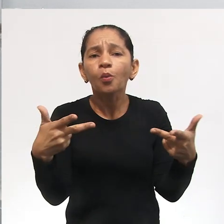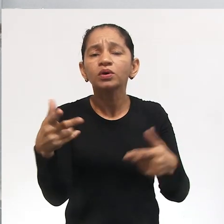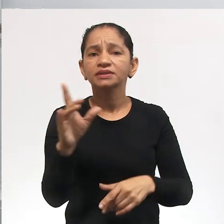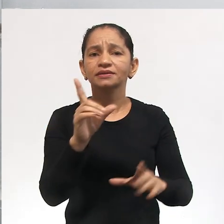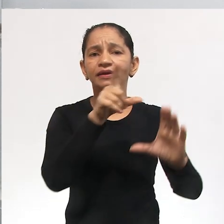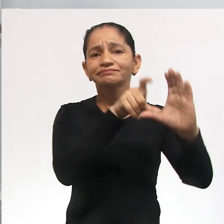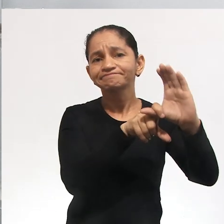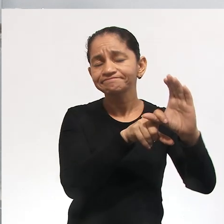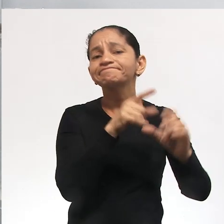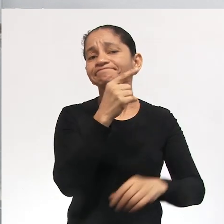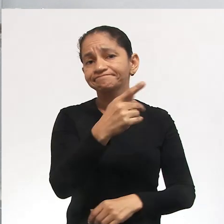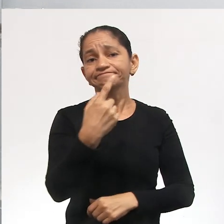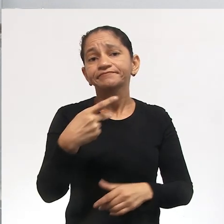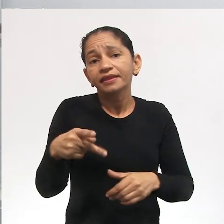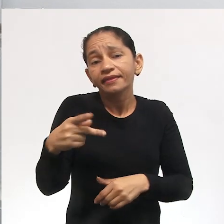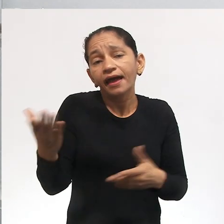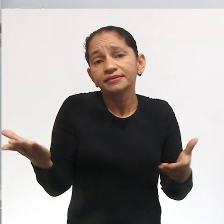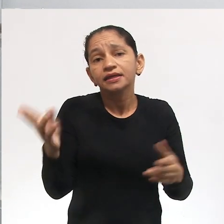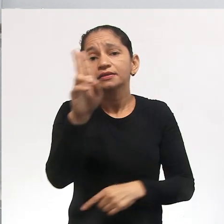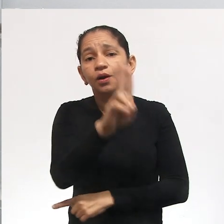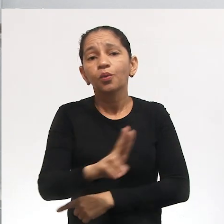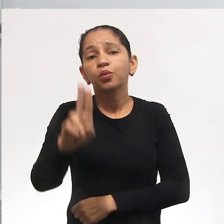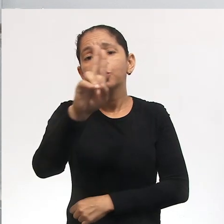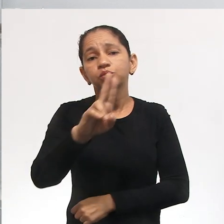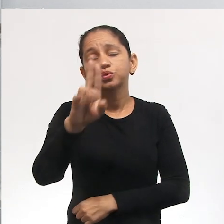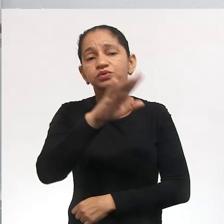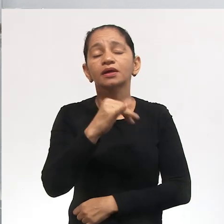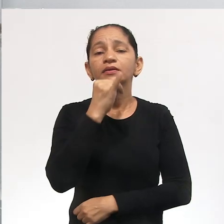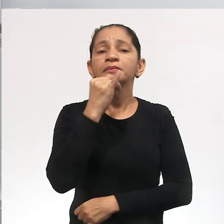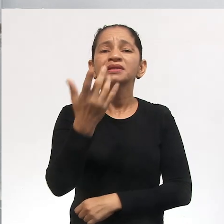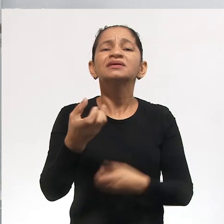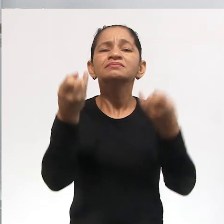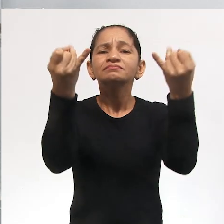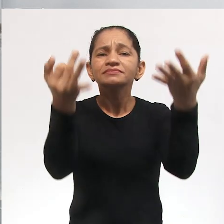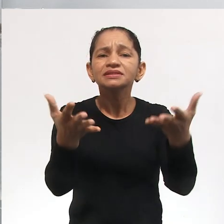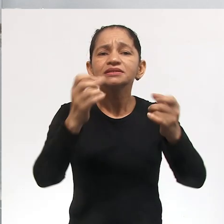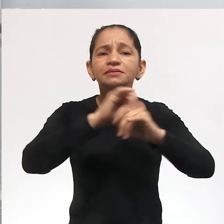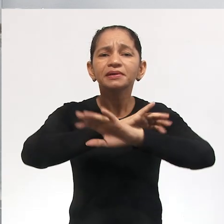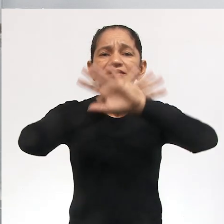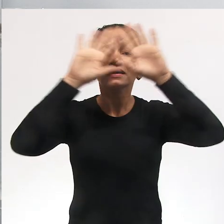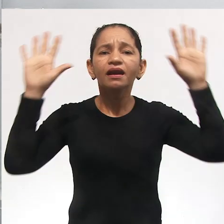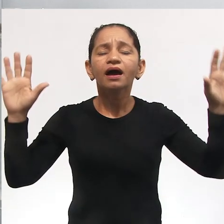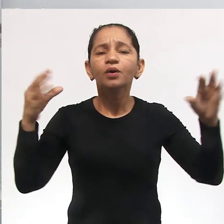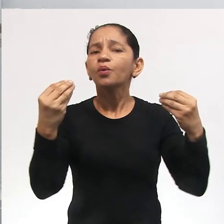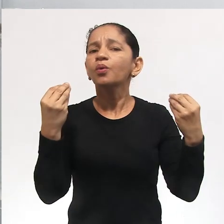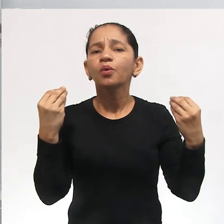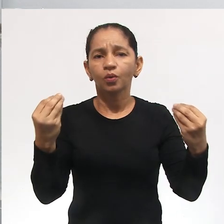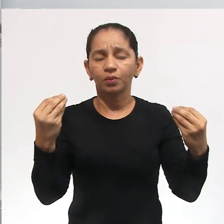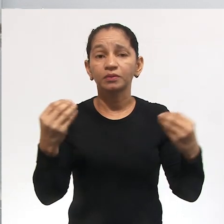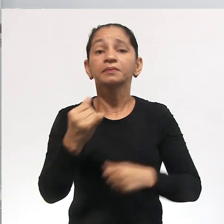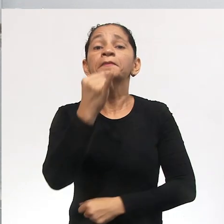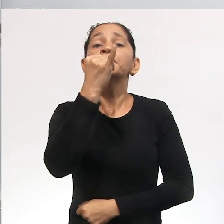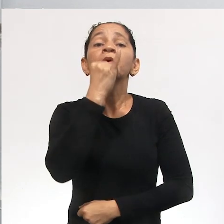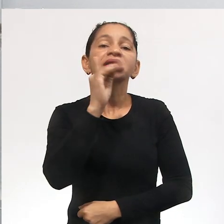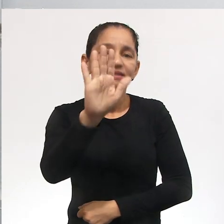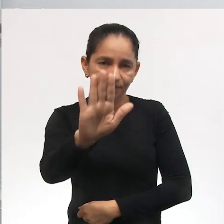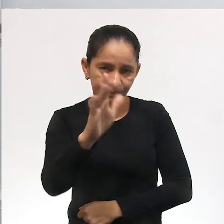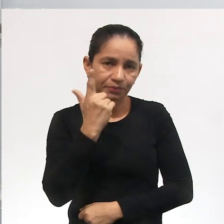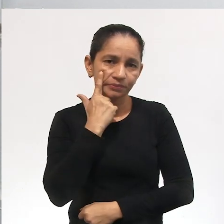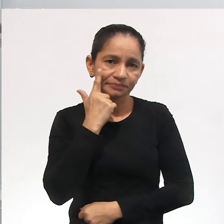certo? Então, poxa, gente, professor, me explica melhor. Aquele contador,